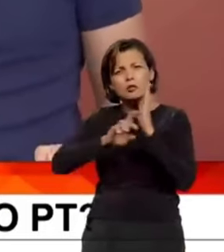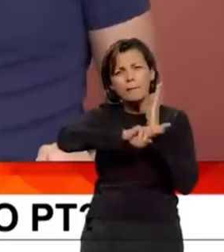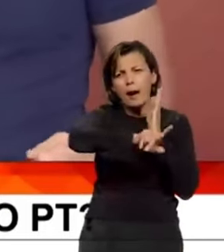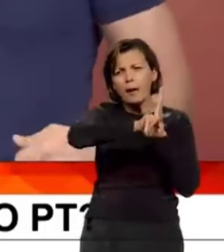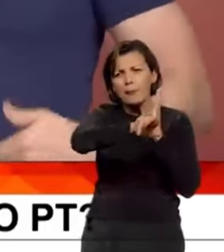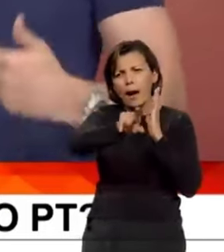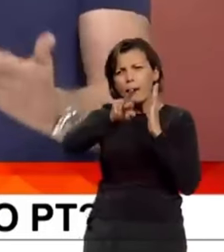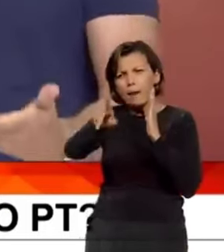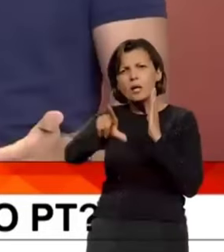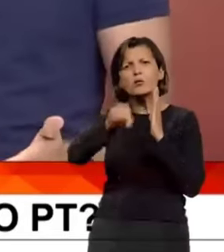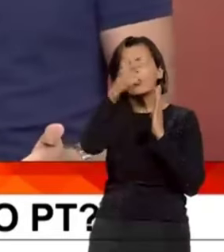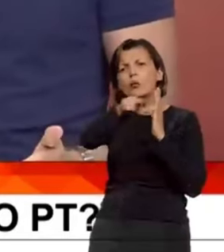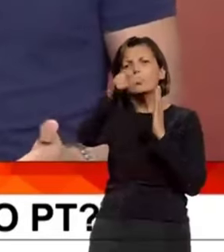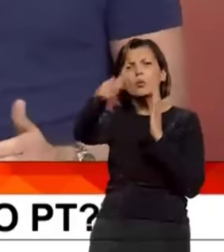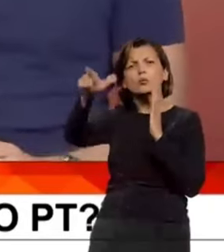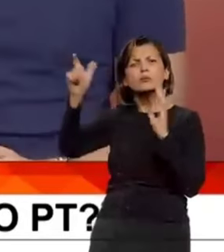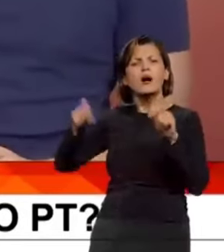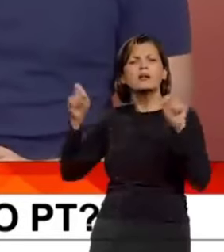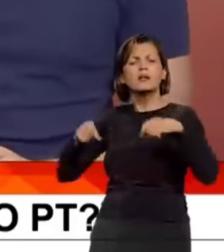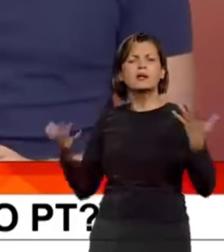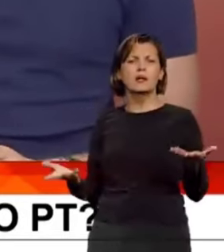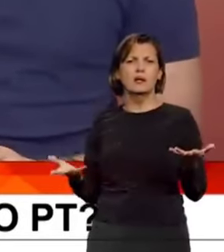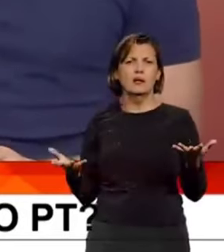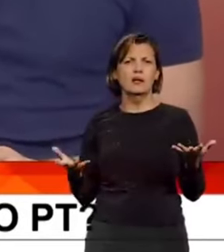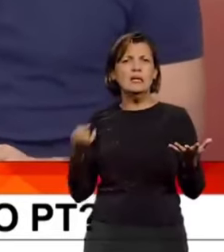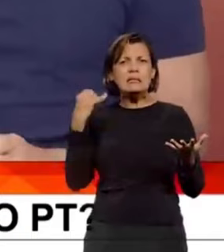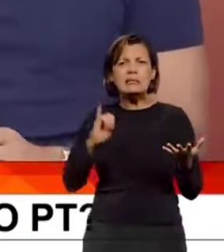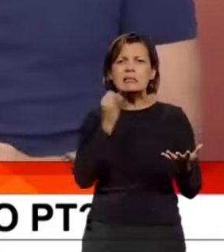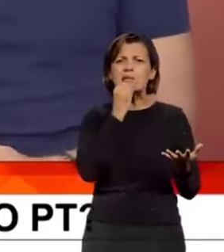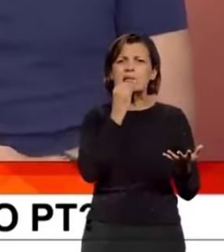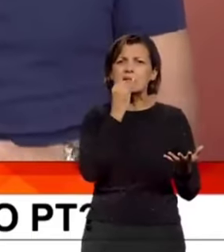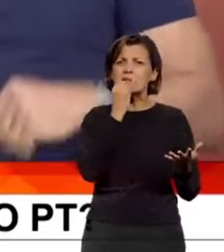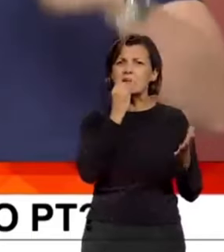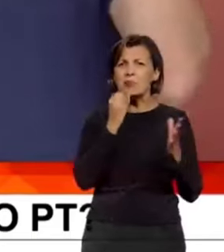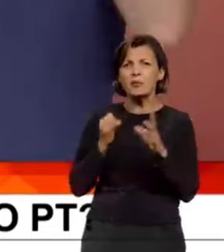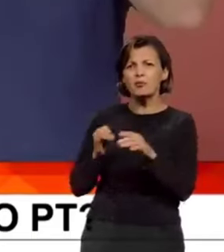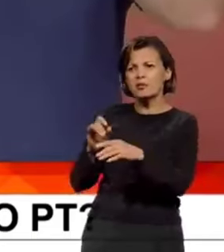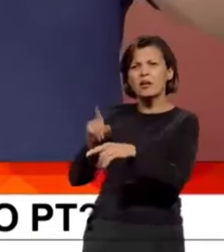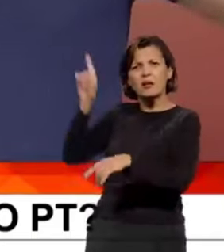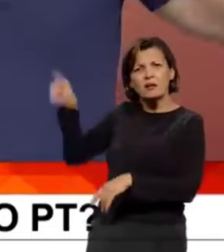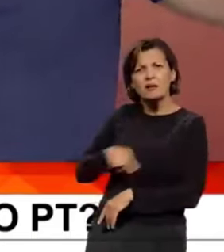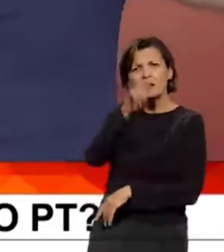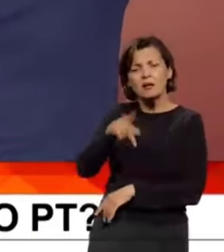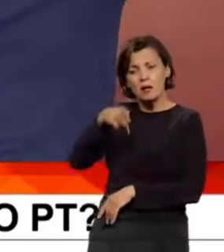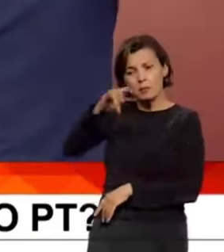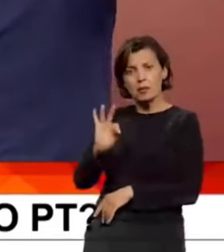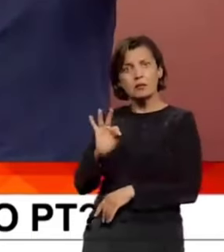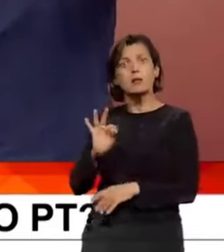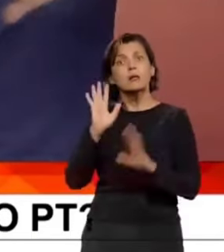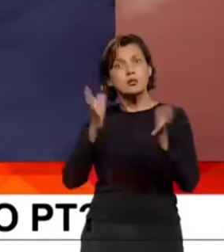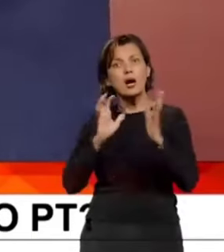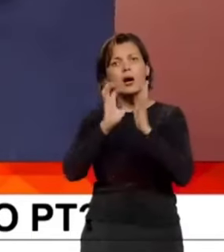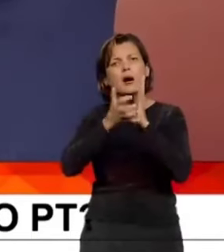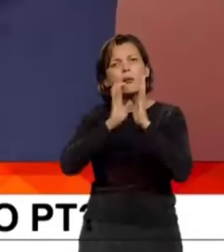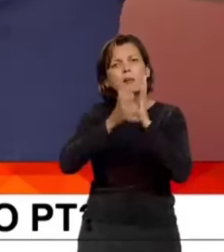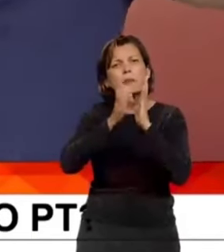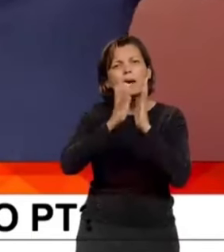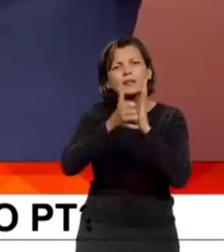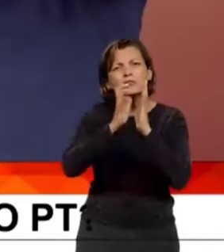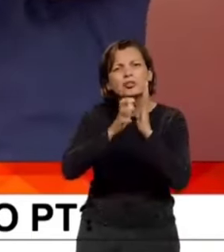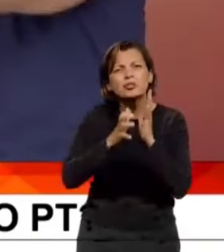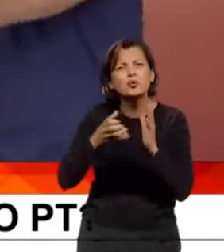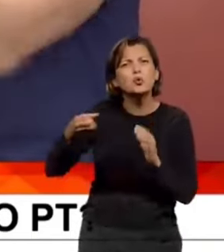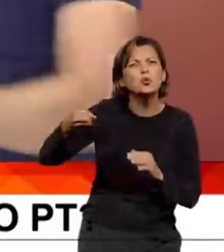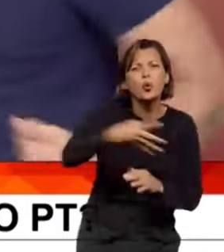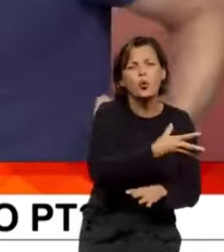governar esse país se a gente fizer isso de verdade só que que vai acontecer o pretendo voltar a governar o país aqui 120 anos aí todos nós aqui já não estaremos